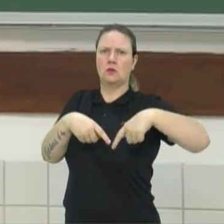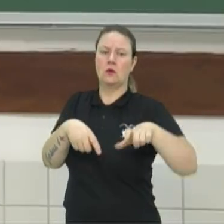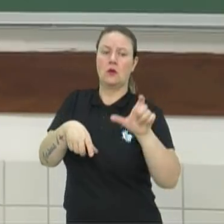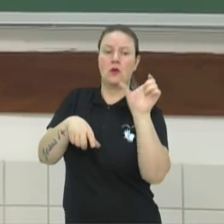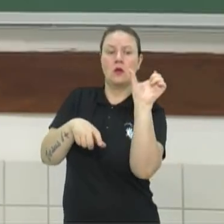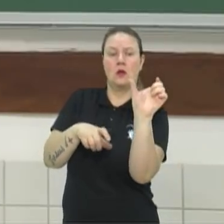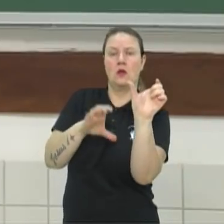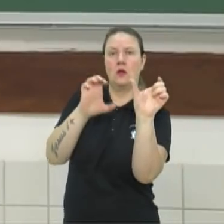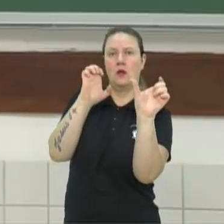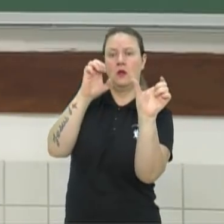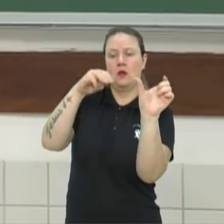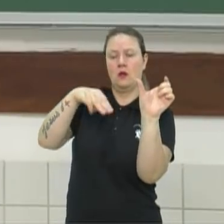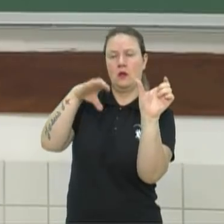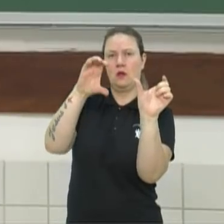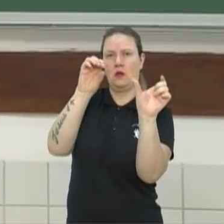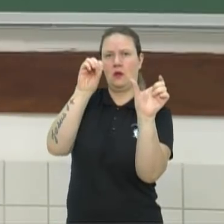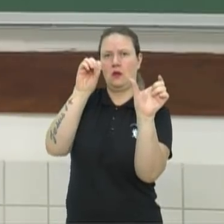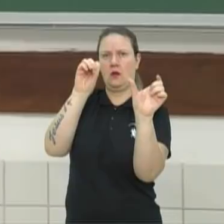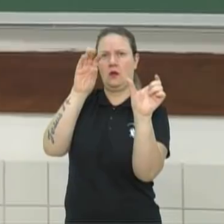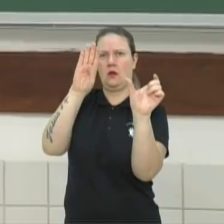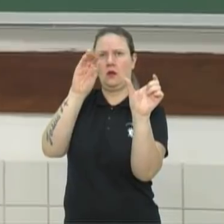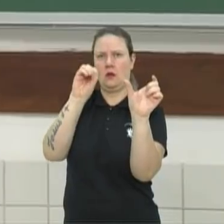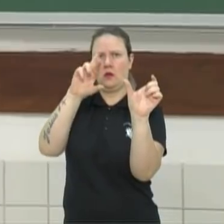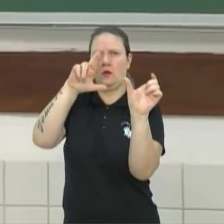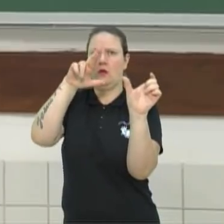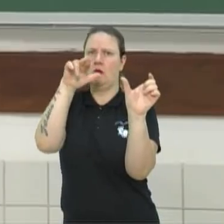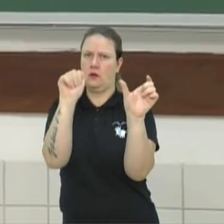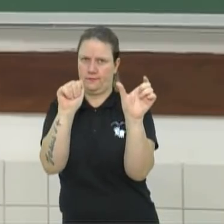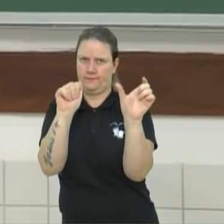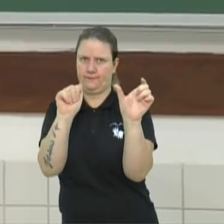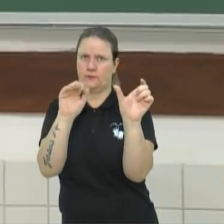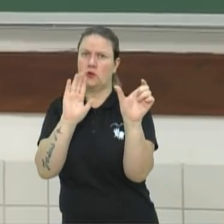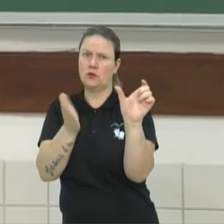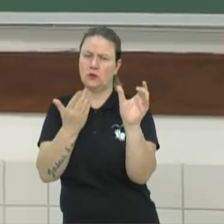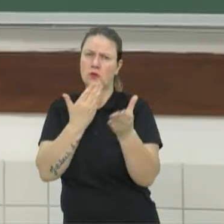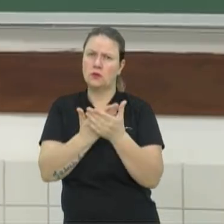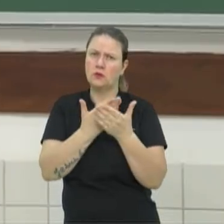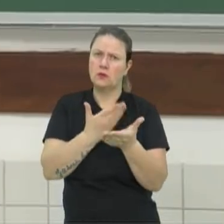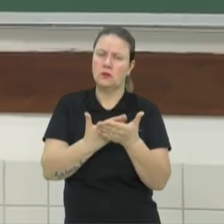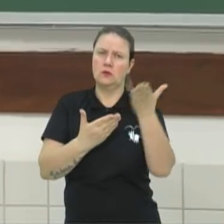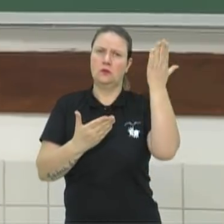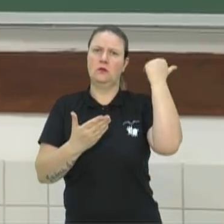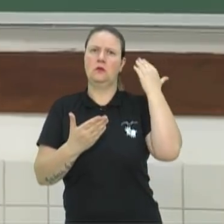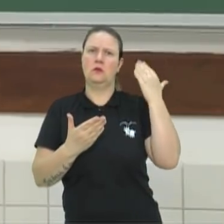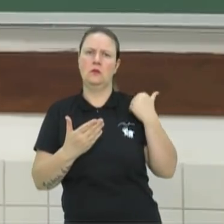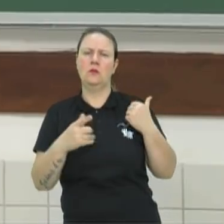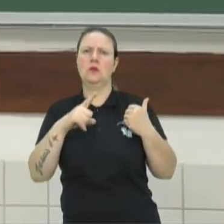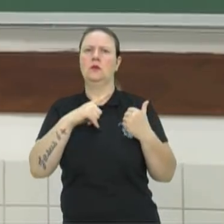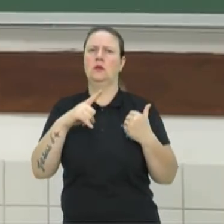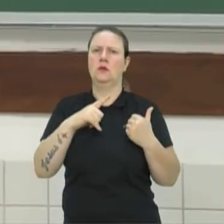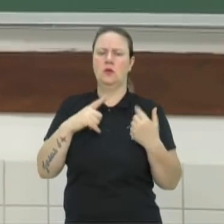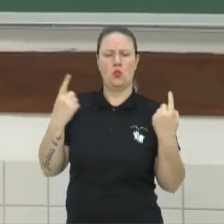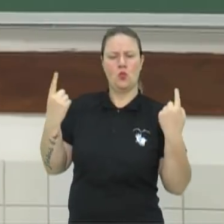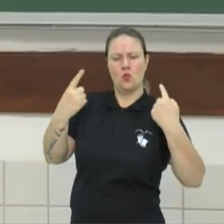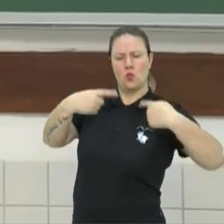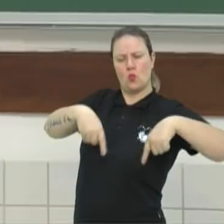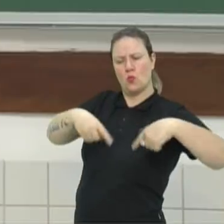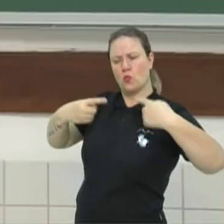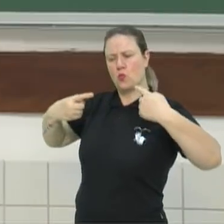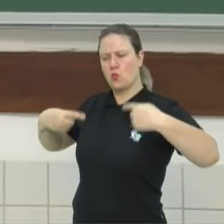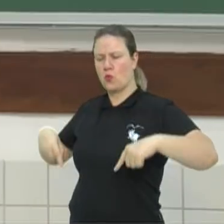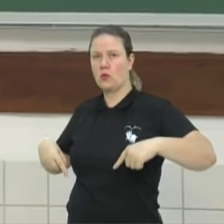argumento. Nós estudamos isso algumas semanas atrás, quando estudamos as relações adversativas, as opositivas.